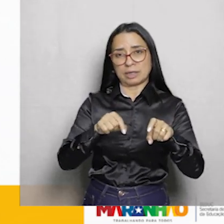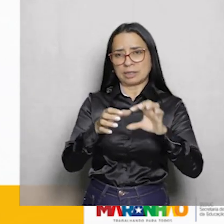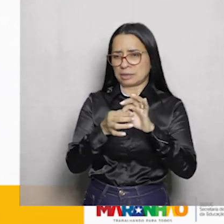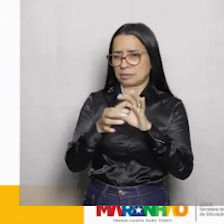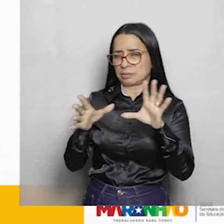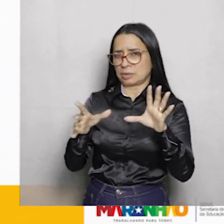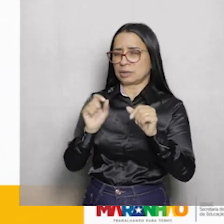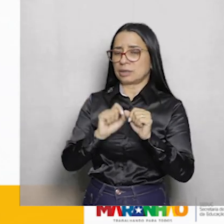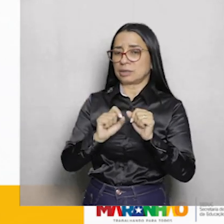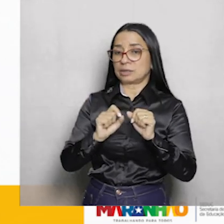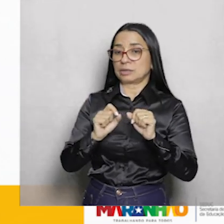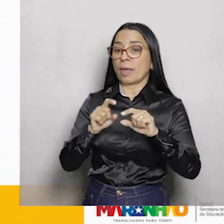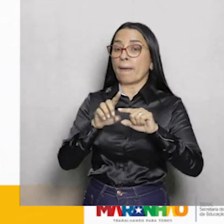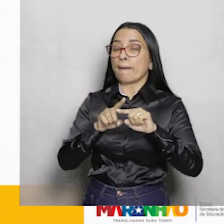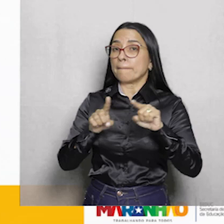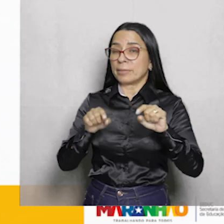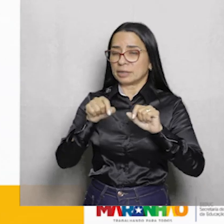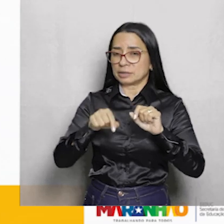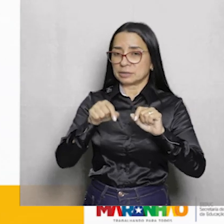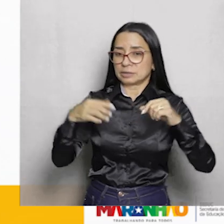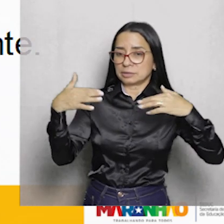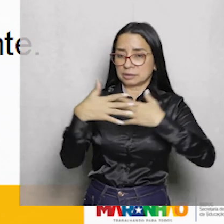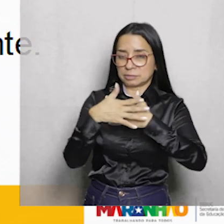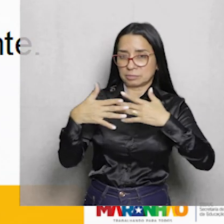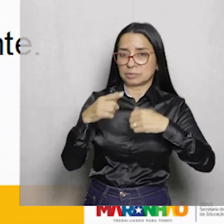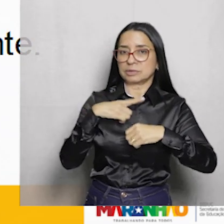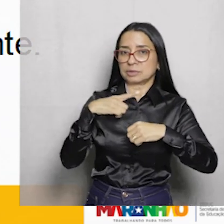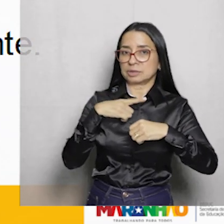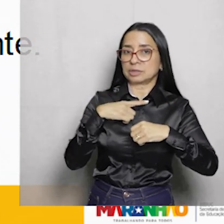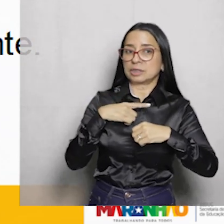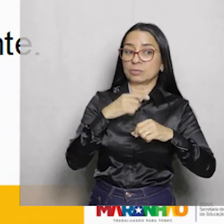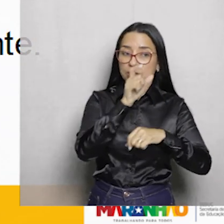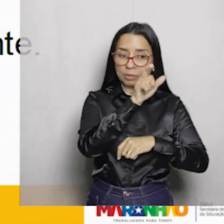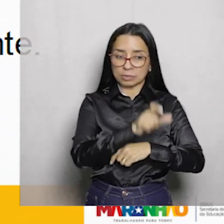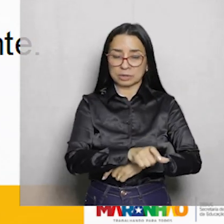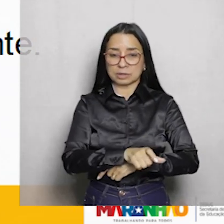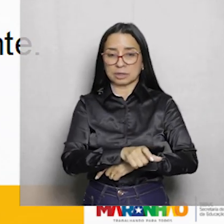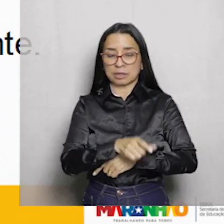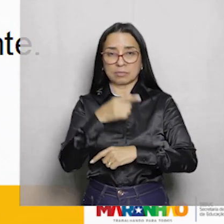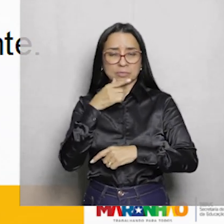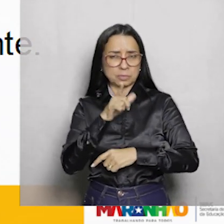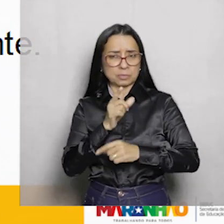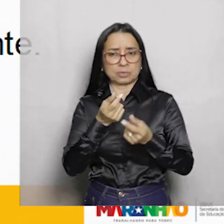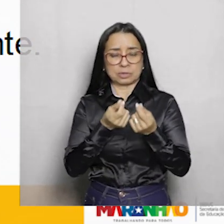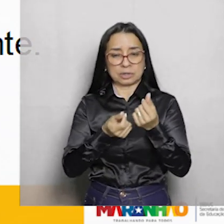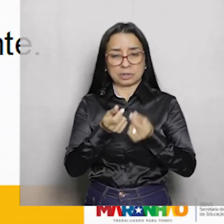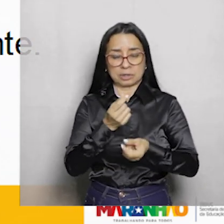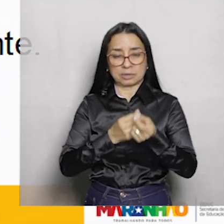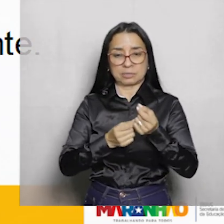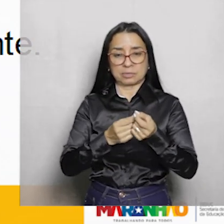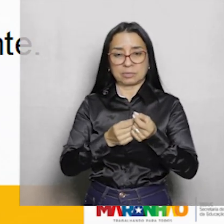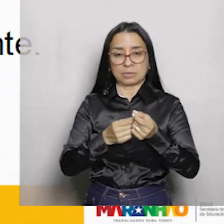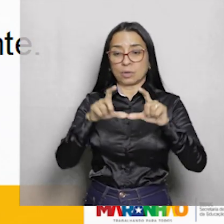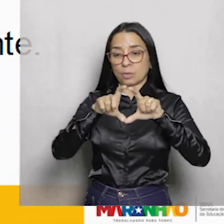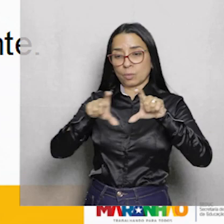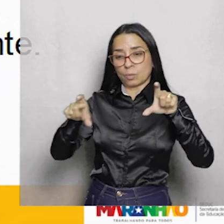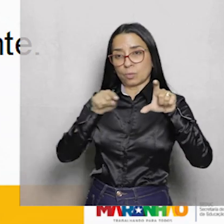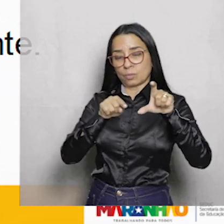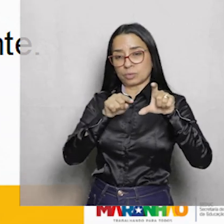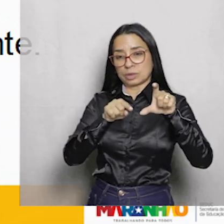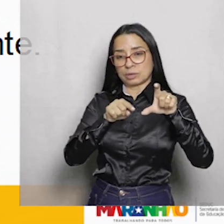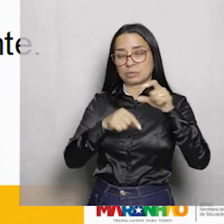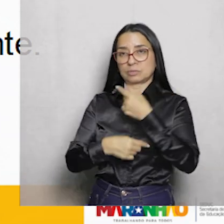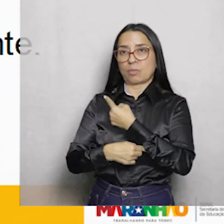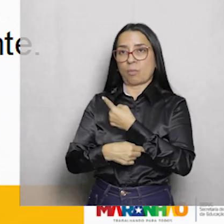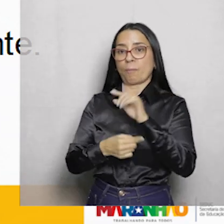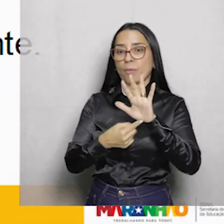nós temos os escravos de ganho. Então, a gente vem novamente para o texto, né, que ele fala, então, conforme descrita no